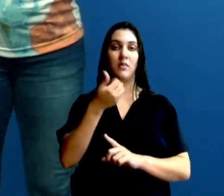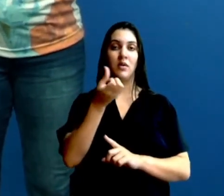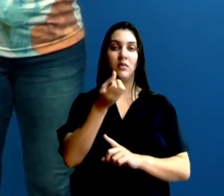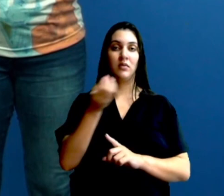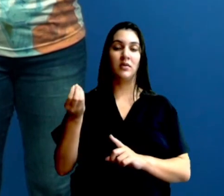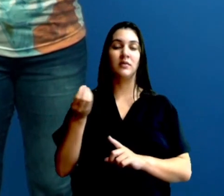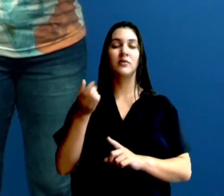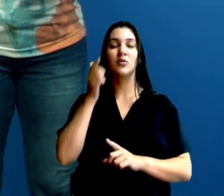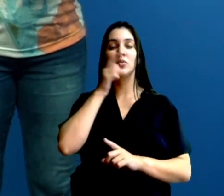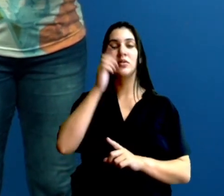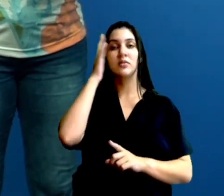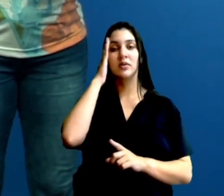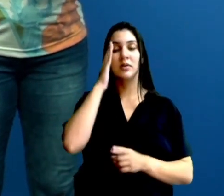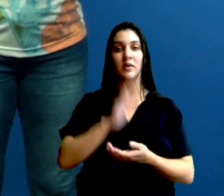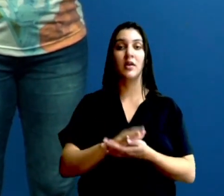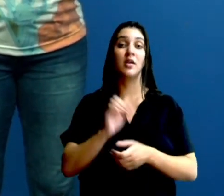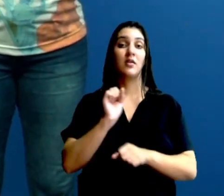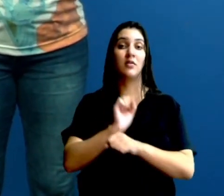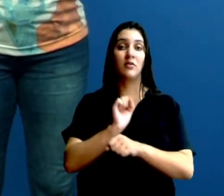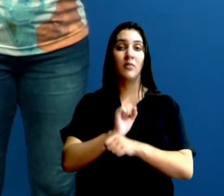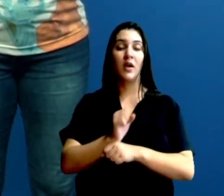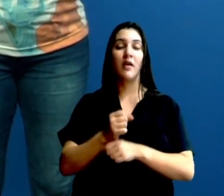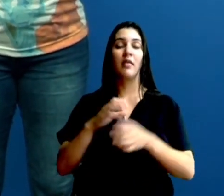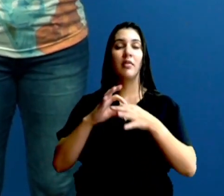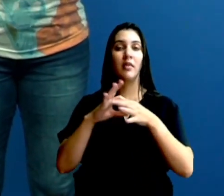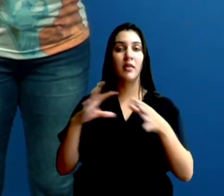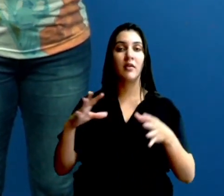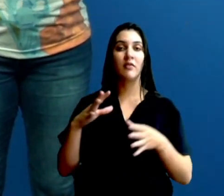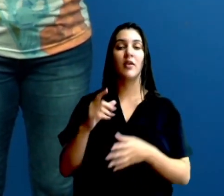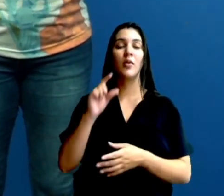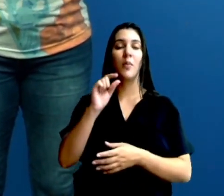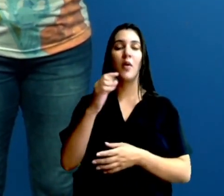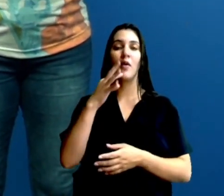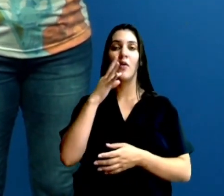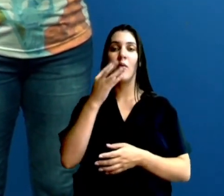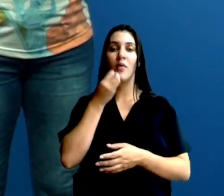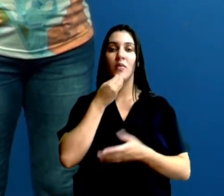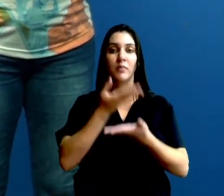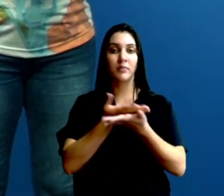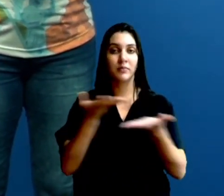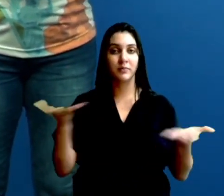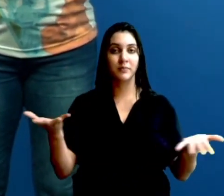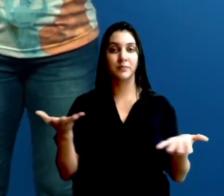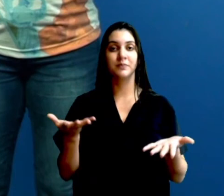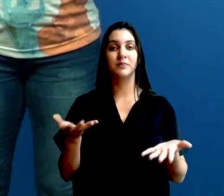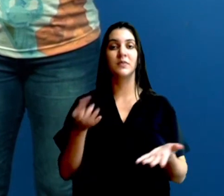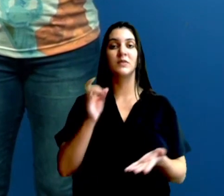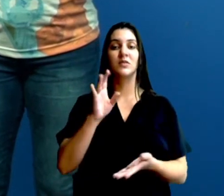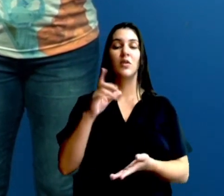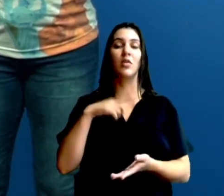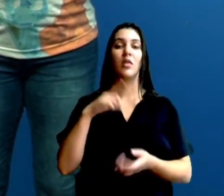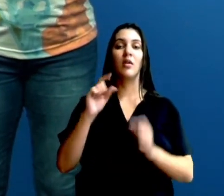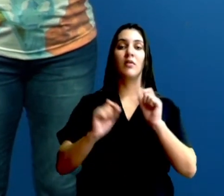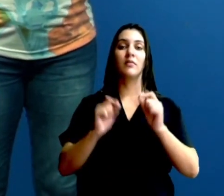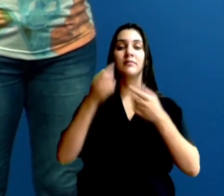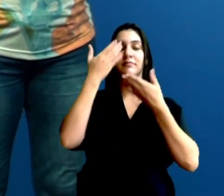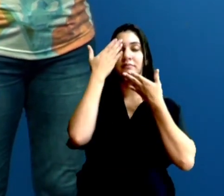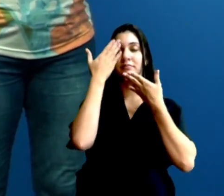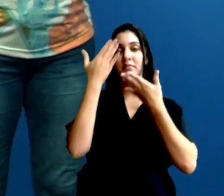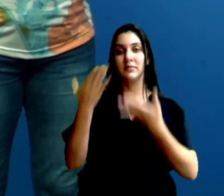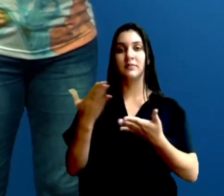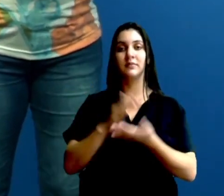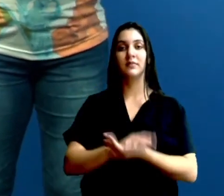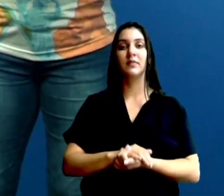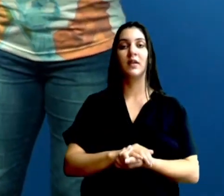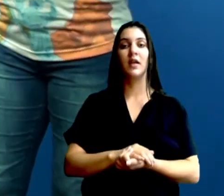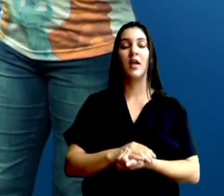Beleza? Deu para entender? Espero ter deixado um pouquinho mais desse conhecimento para vocês e eu só tenho a